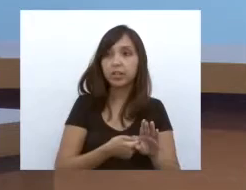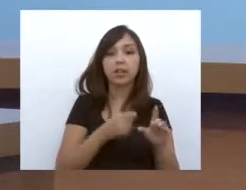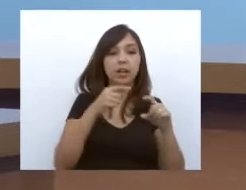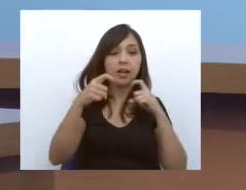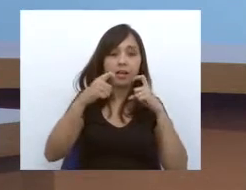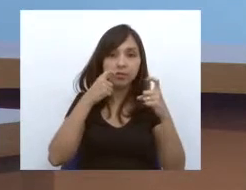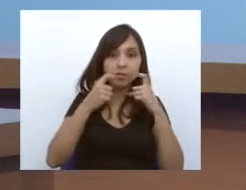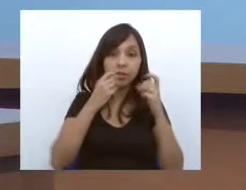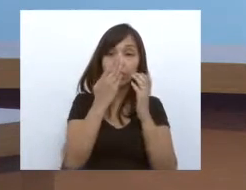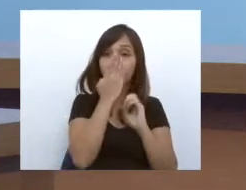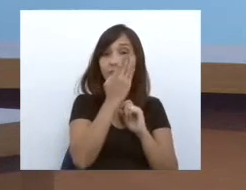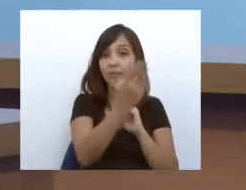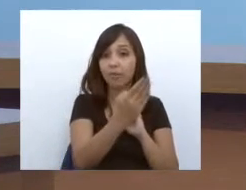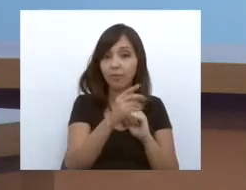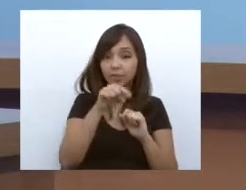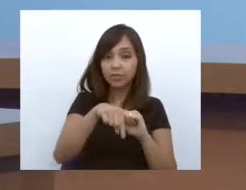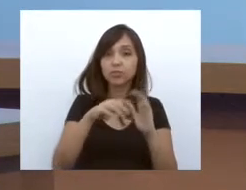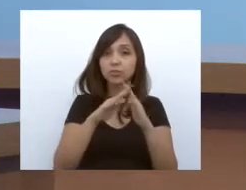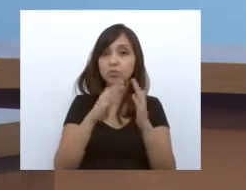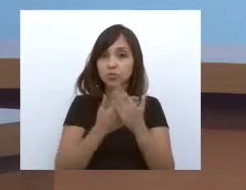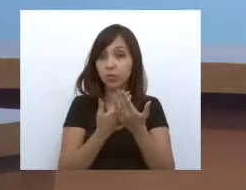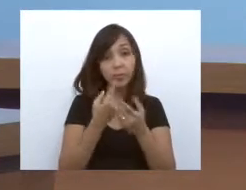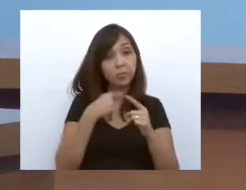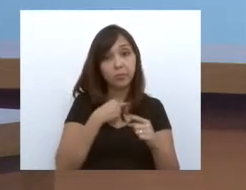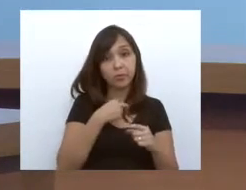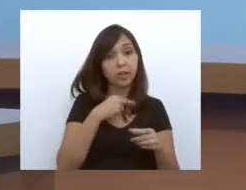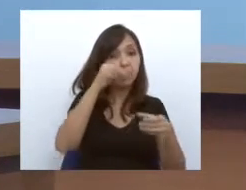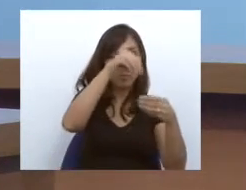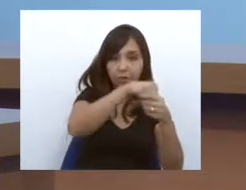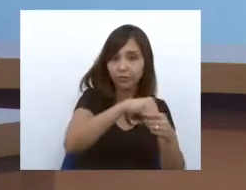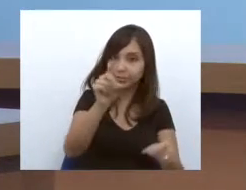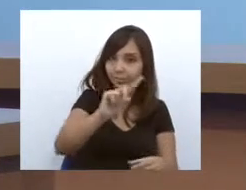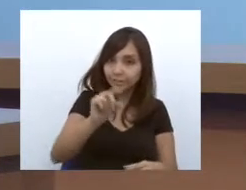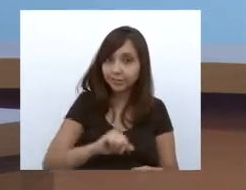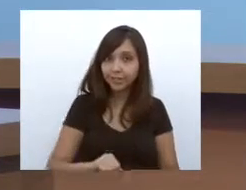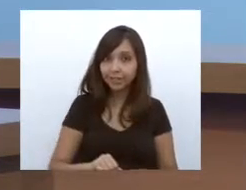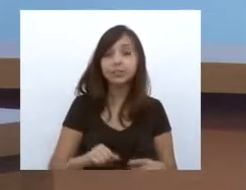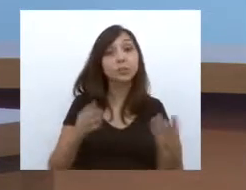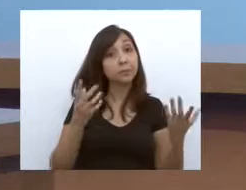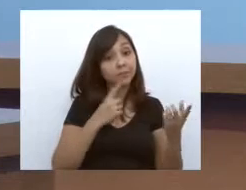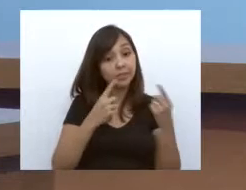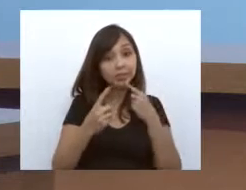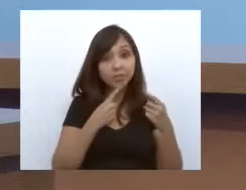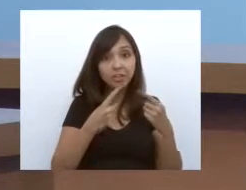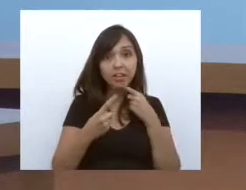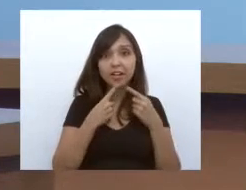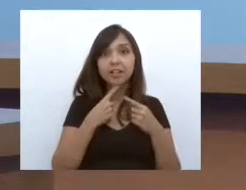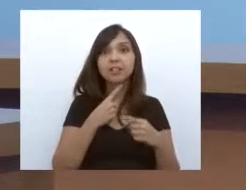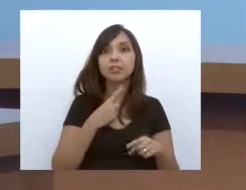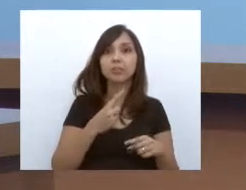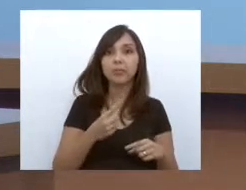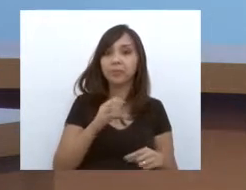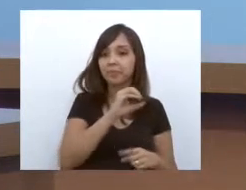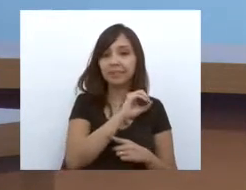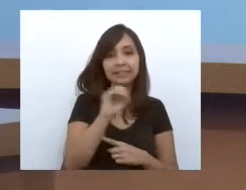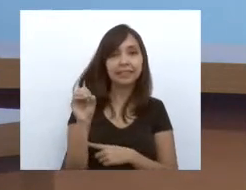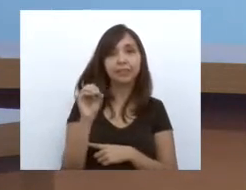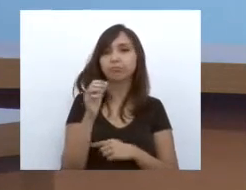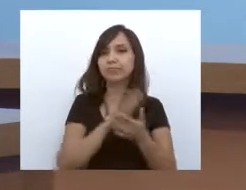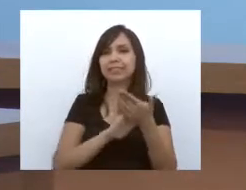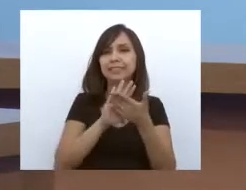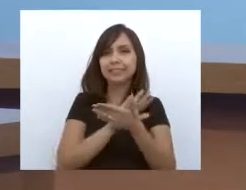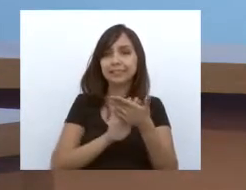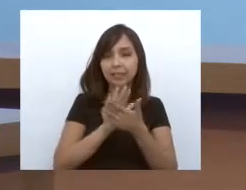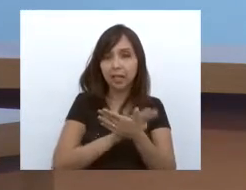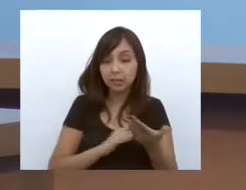da escola, porque não foi permitido fazer a reunião com os pais dentro da escola. Então, diálogo zero, zero de diálogo.